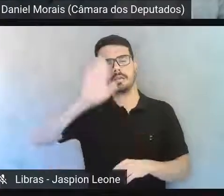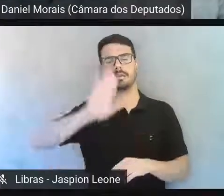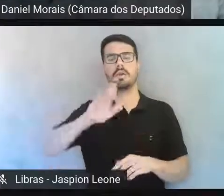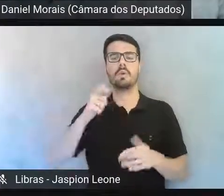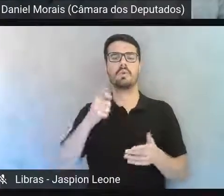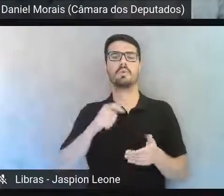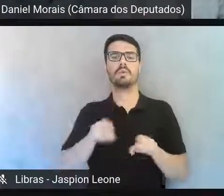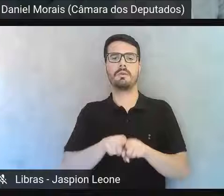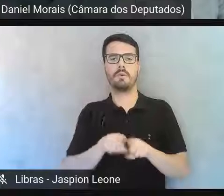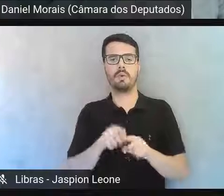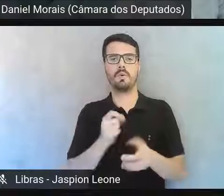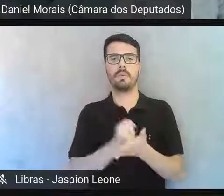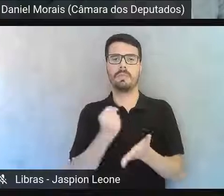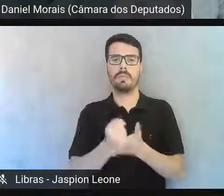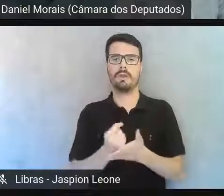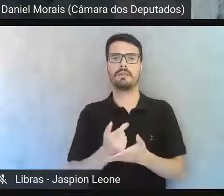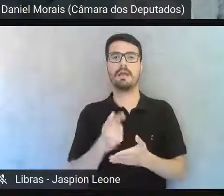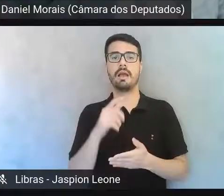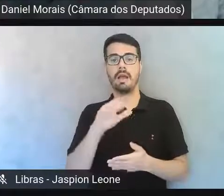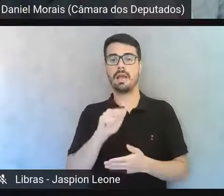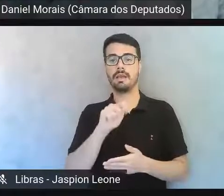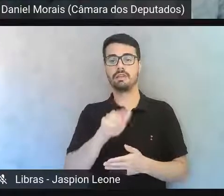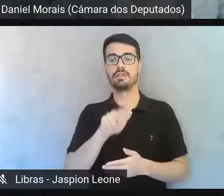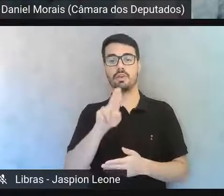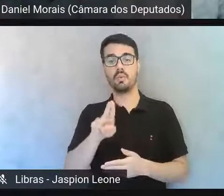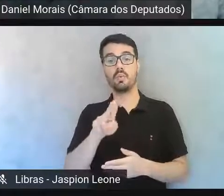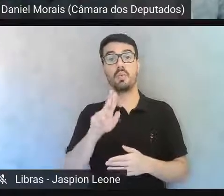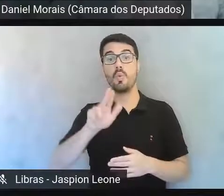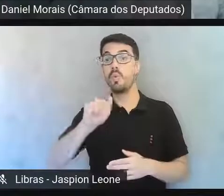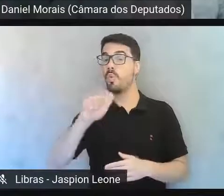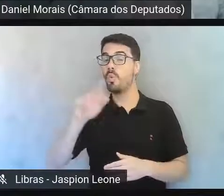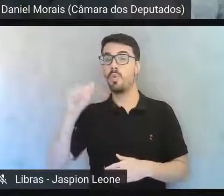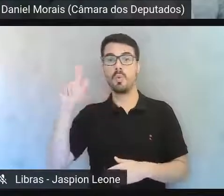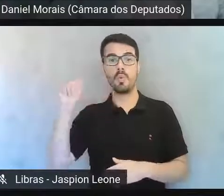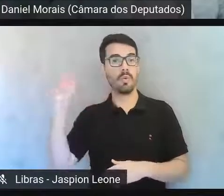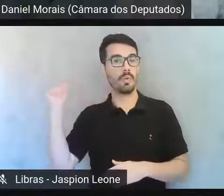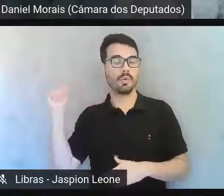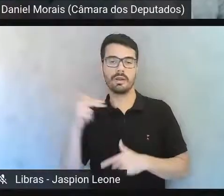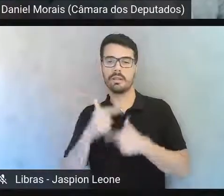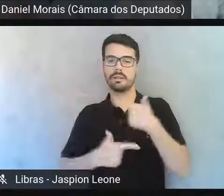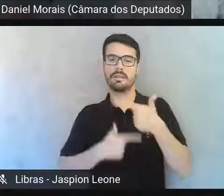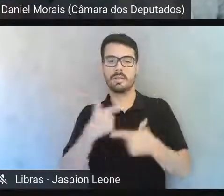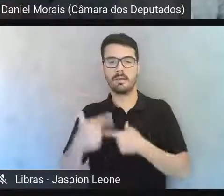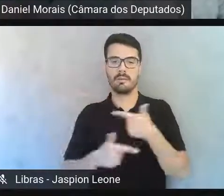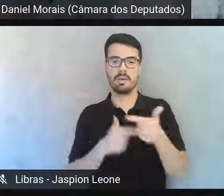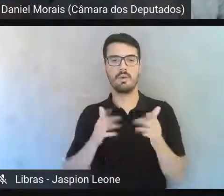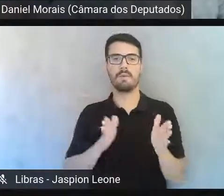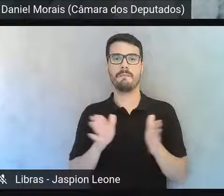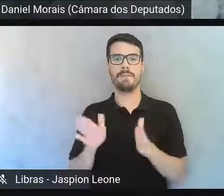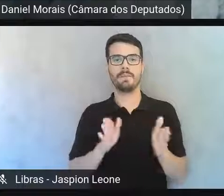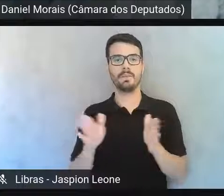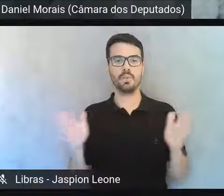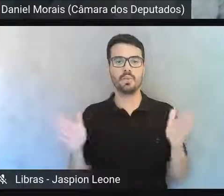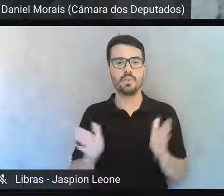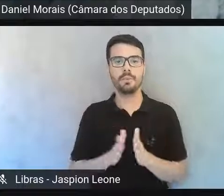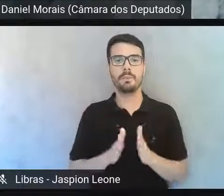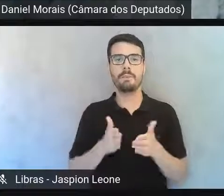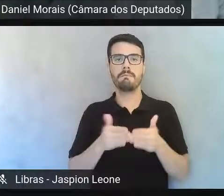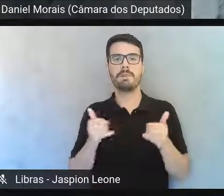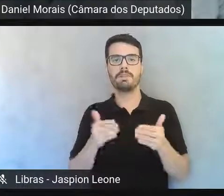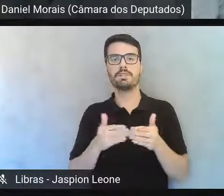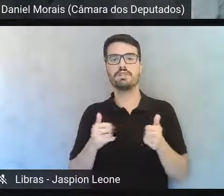ler, é parecer da AGU. A AGU nunca trabalhou tanto na vida dela, assim, em período pequeno, expedindo